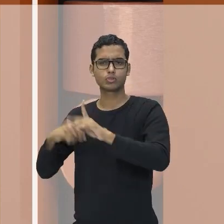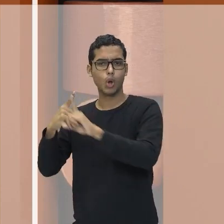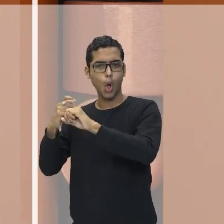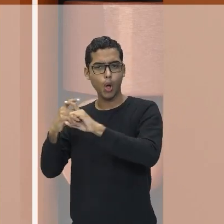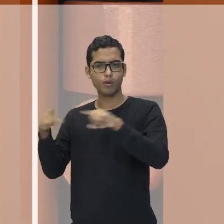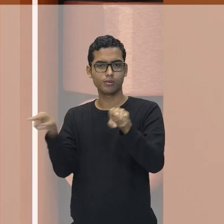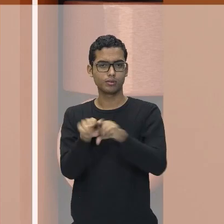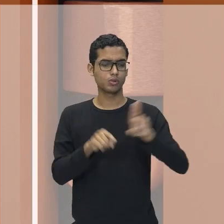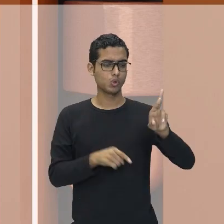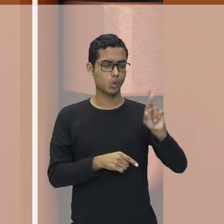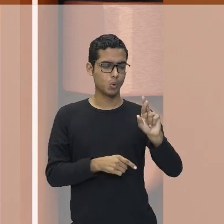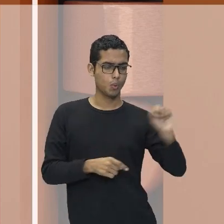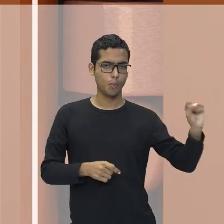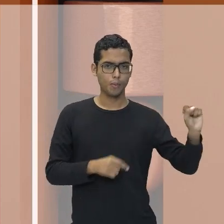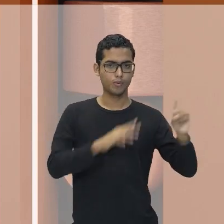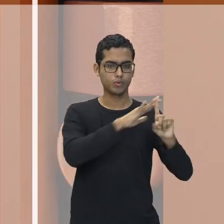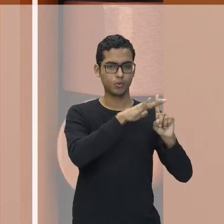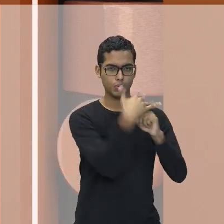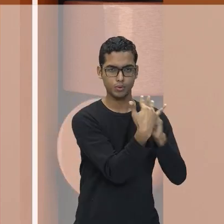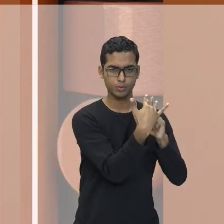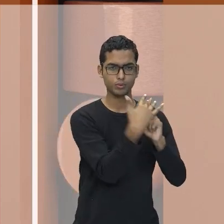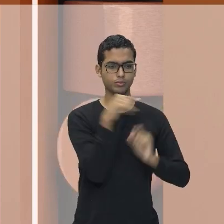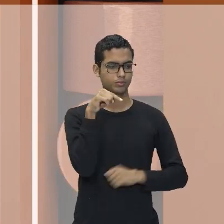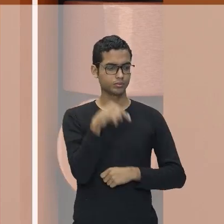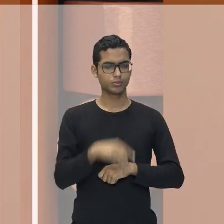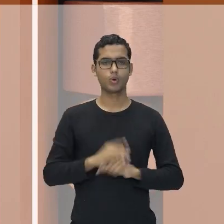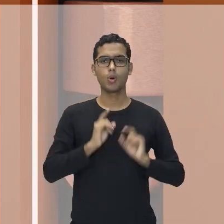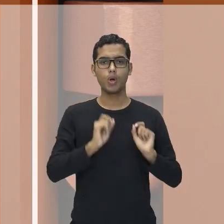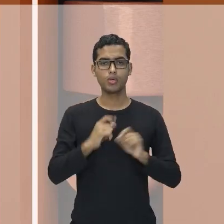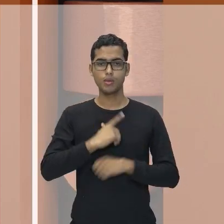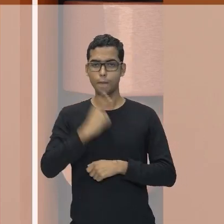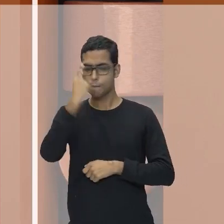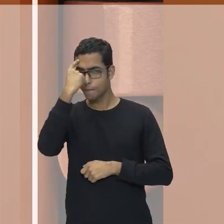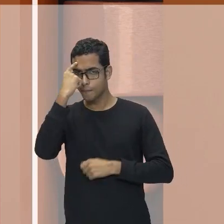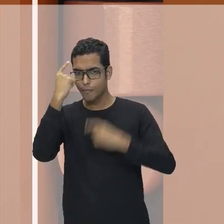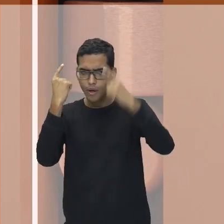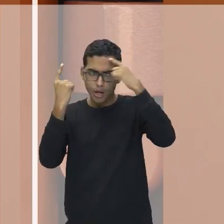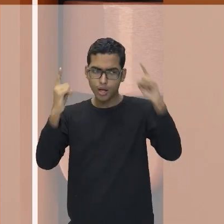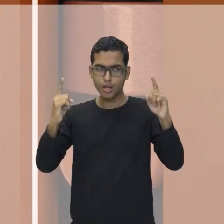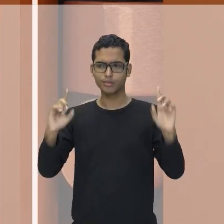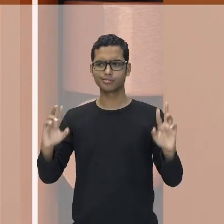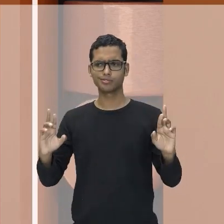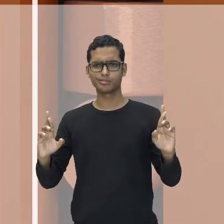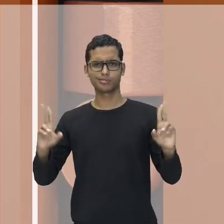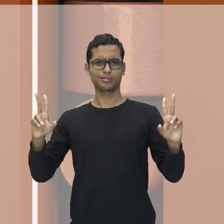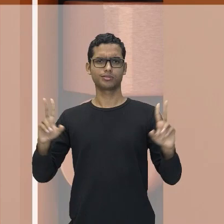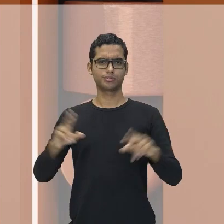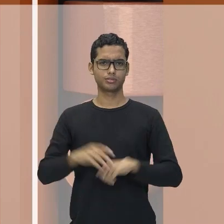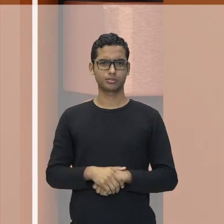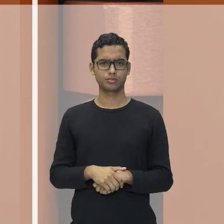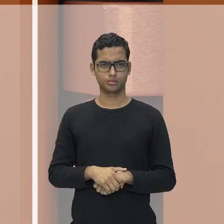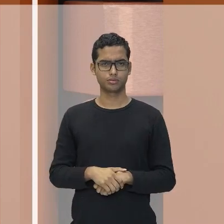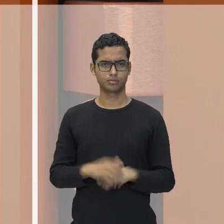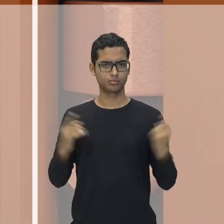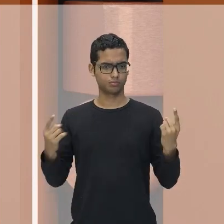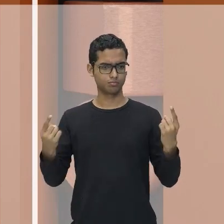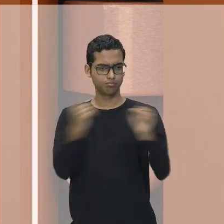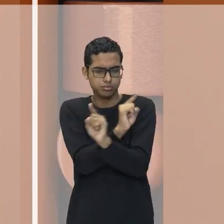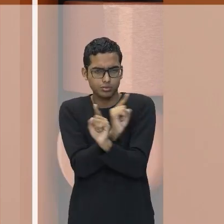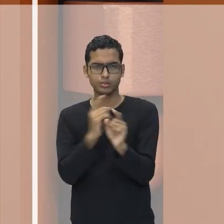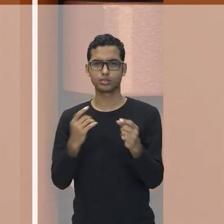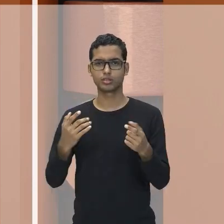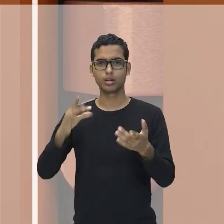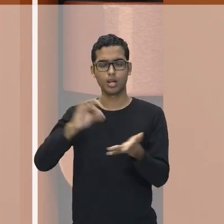União Soviética, que era socialista, ele tinha ideologias antagônicas. Eles eram contrários umas às outras, eles